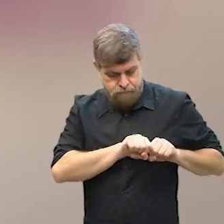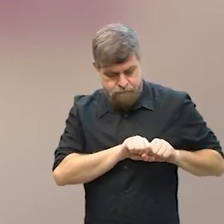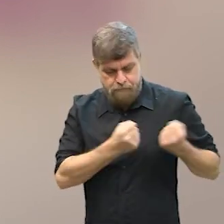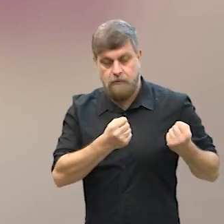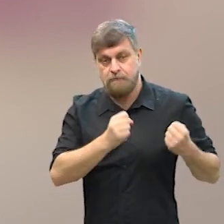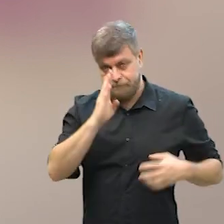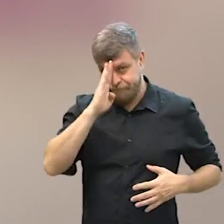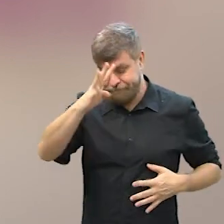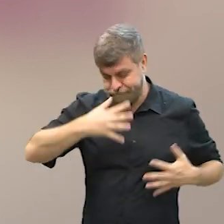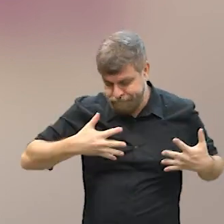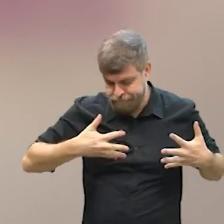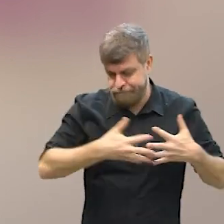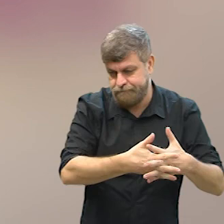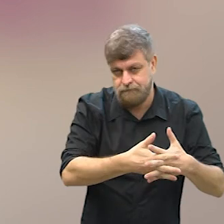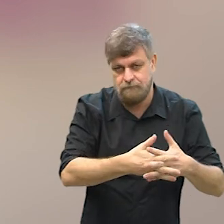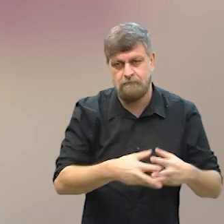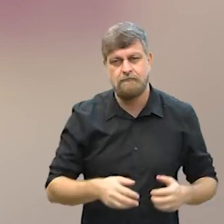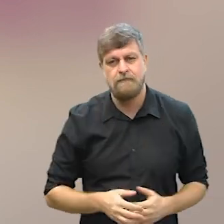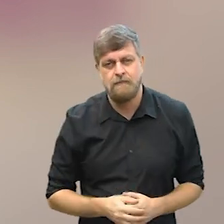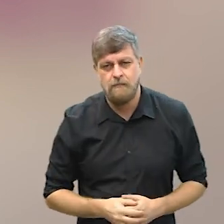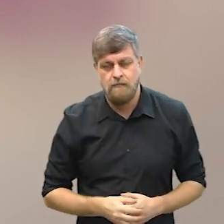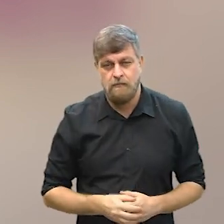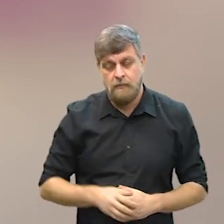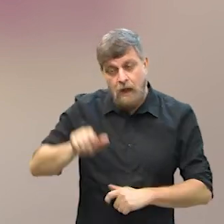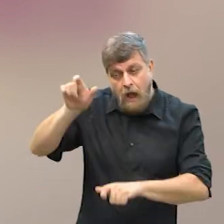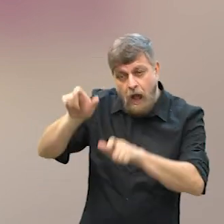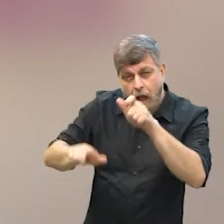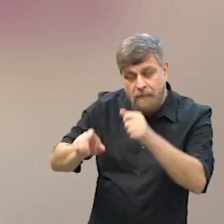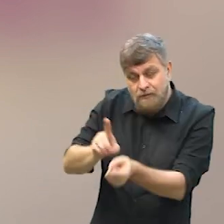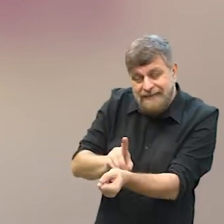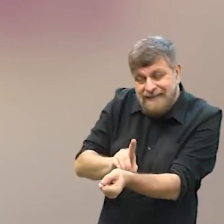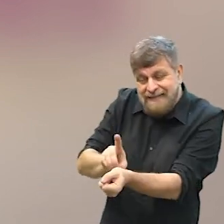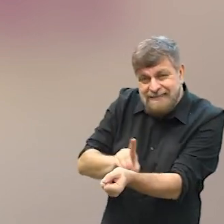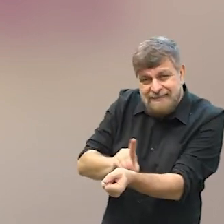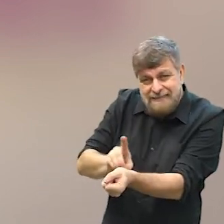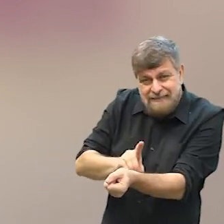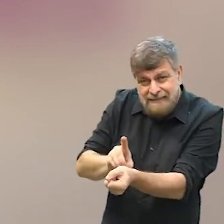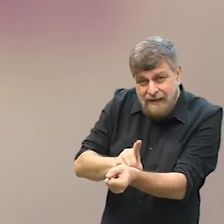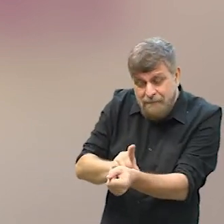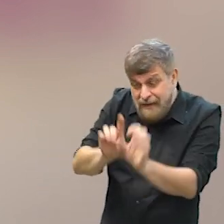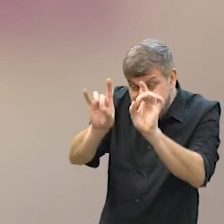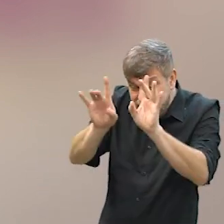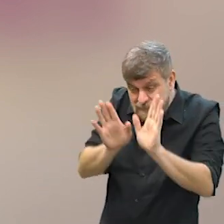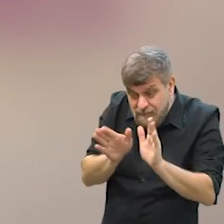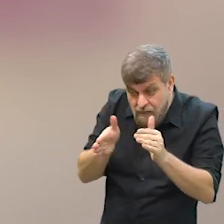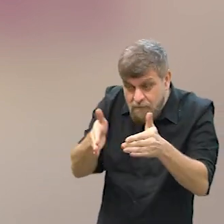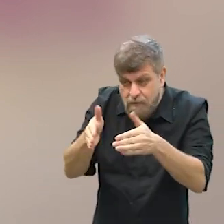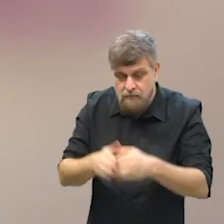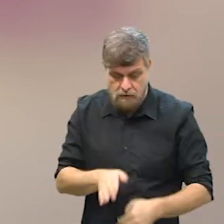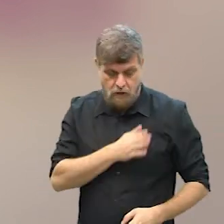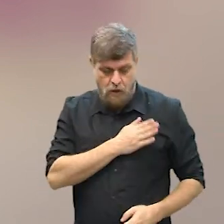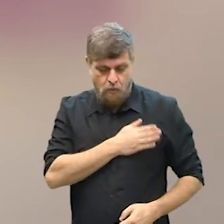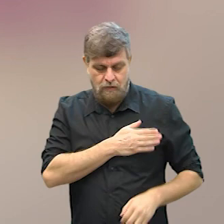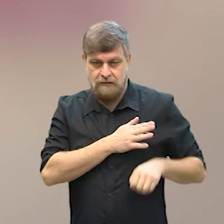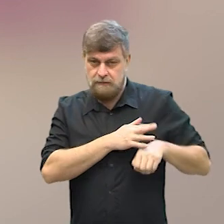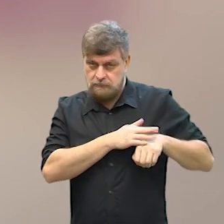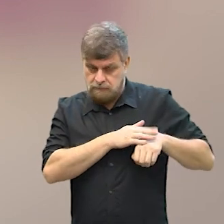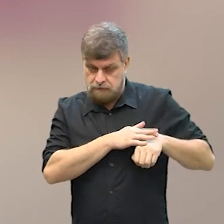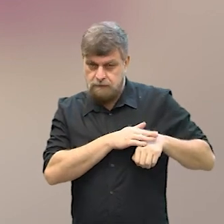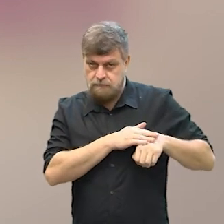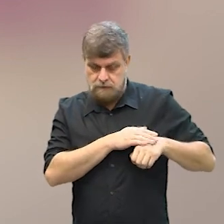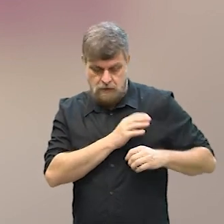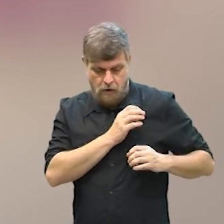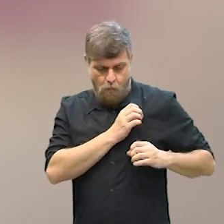tem como seu principal complicador o infarto agudo do miocárdio. Nos pacientes diabéticos, especialmente, a doença